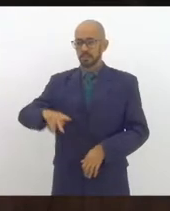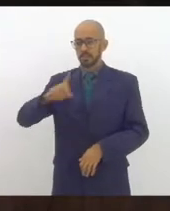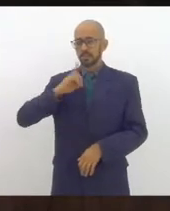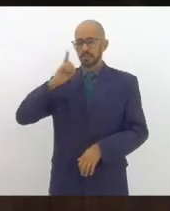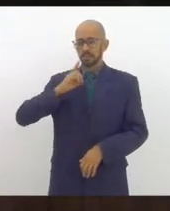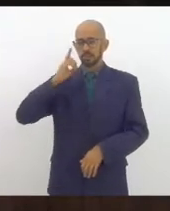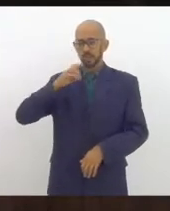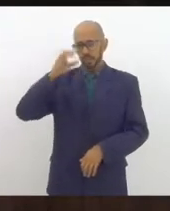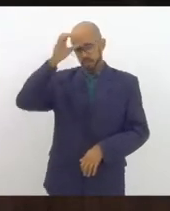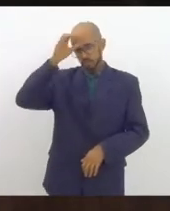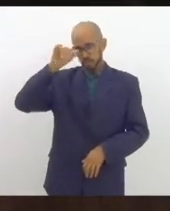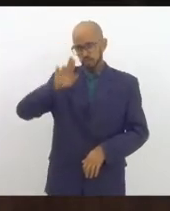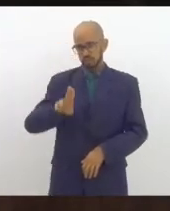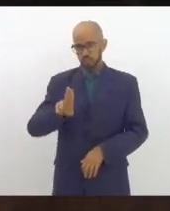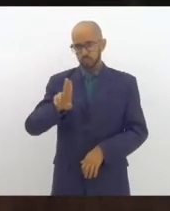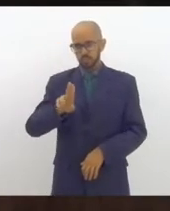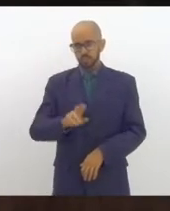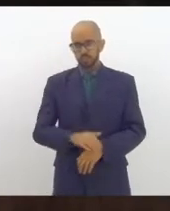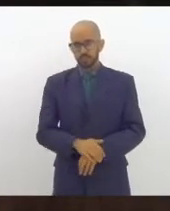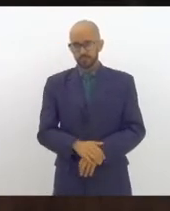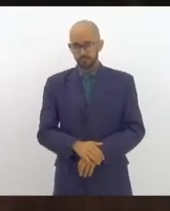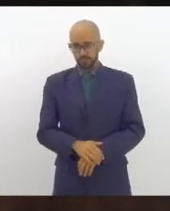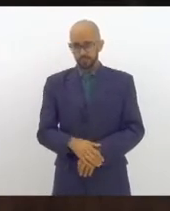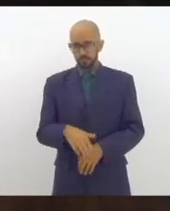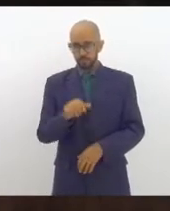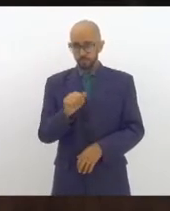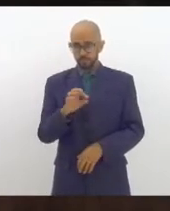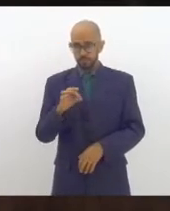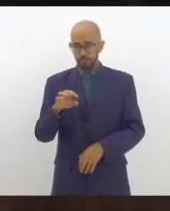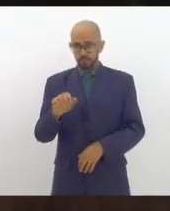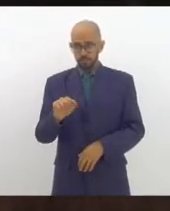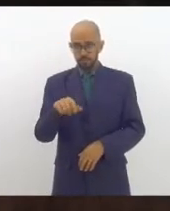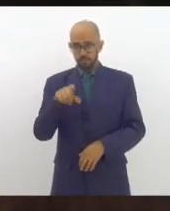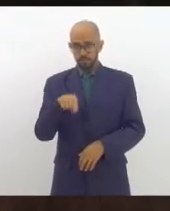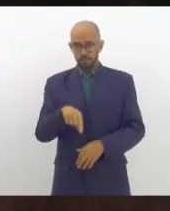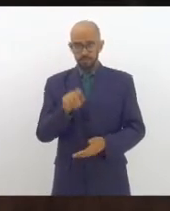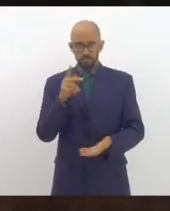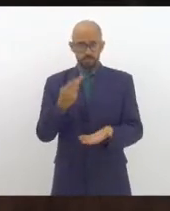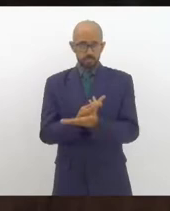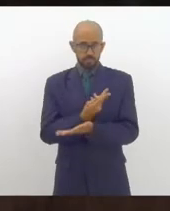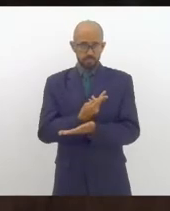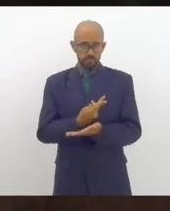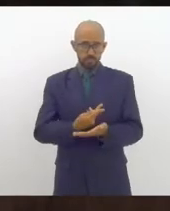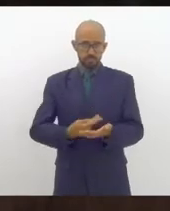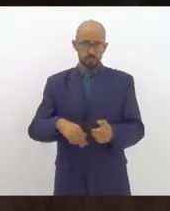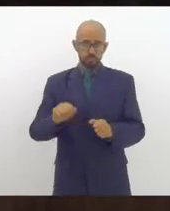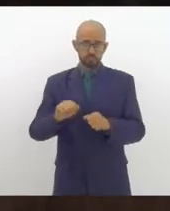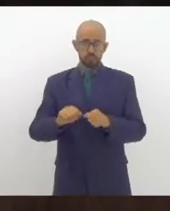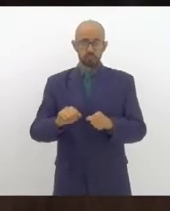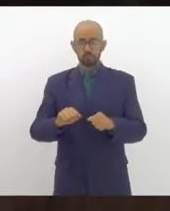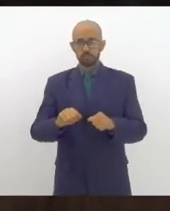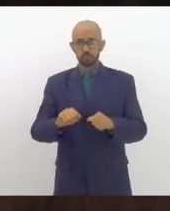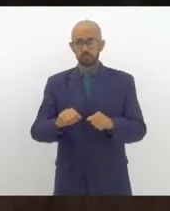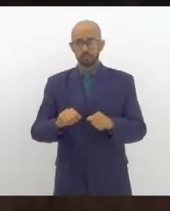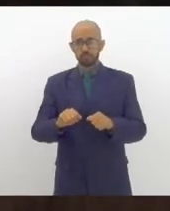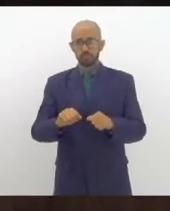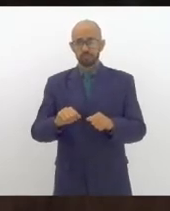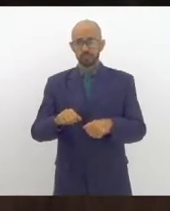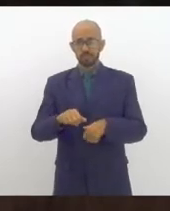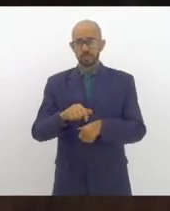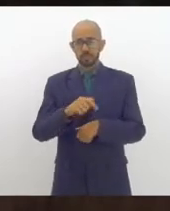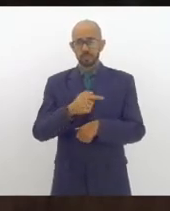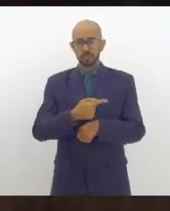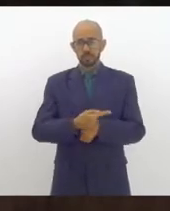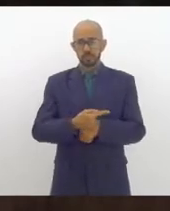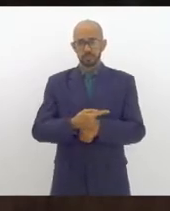deputada tia Ju a ata reflete com exatidão o ocorrido na